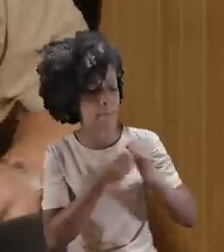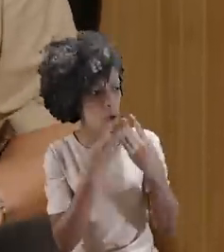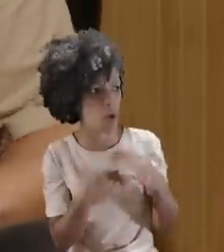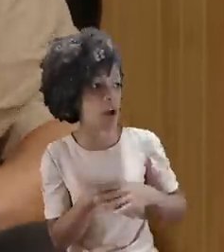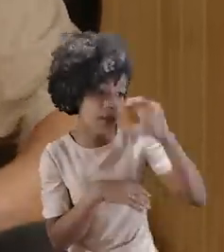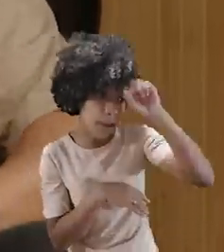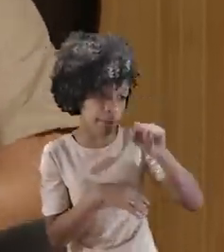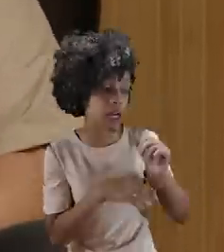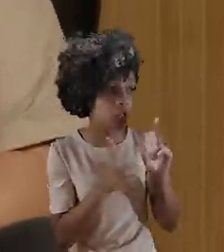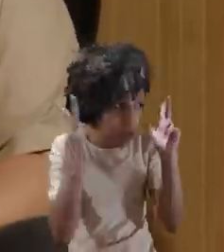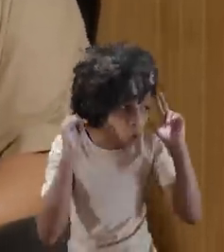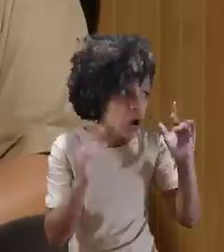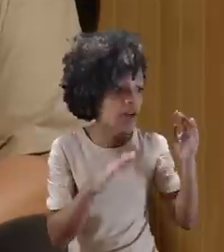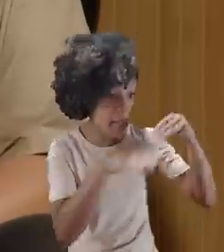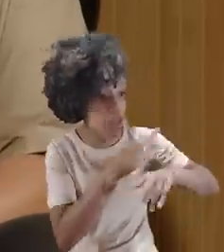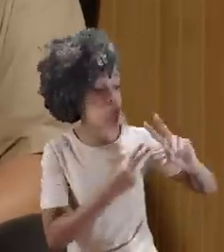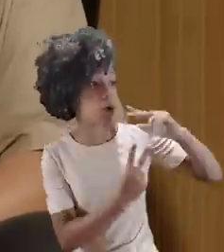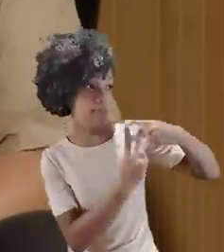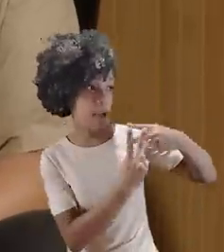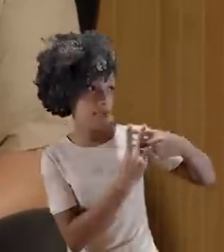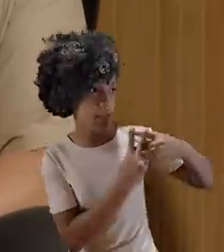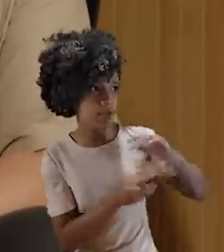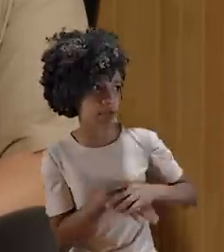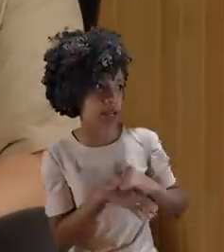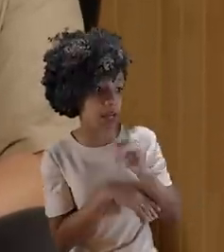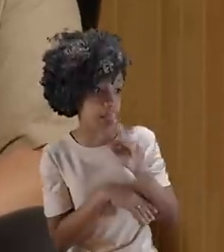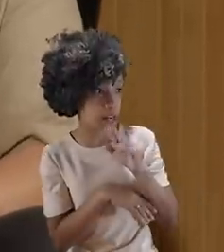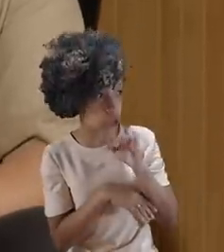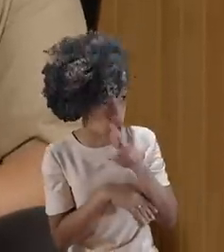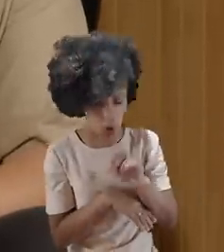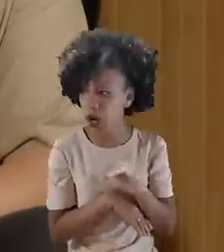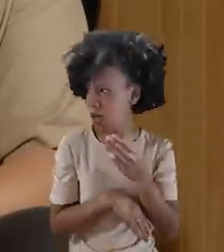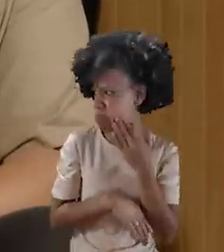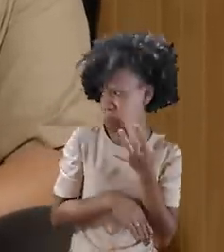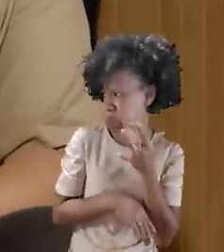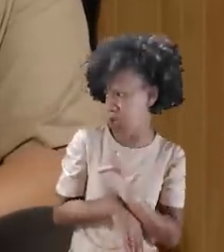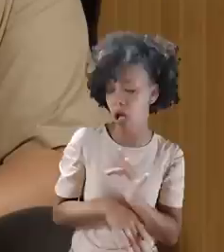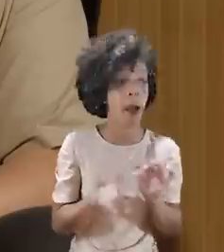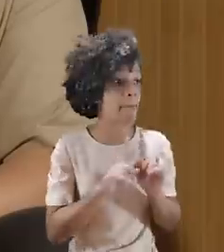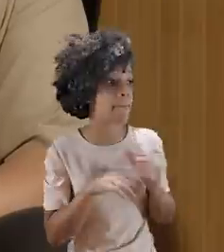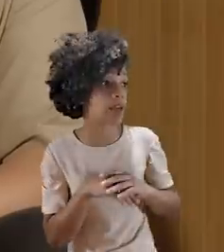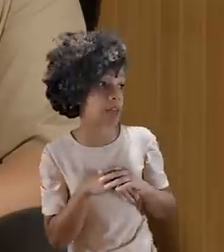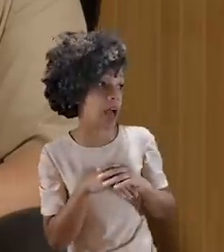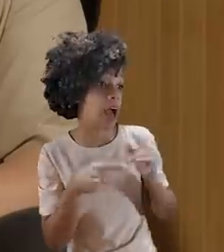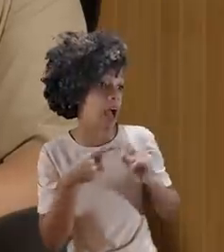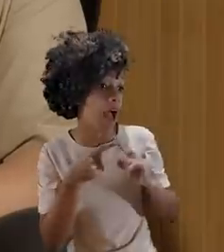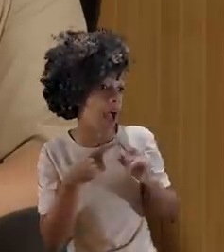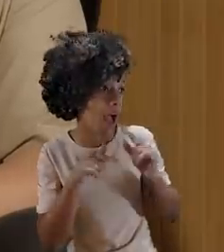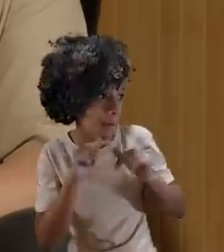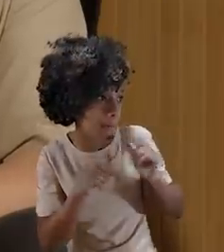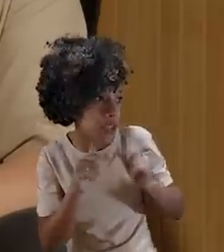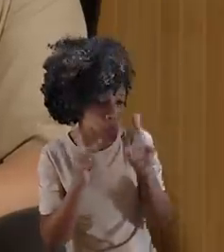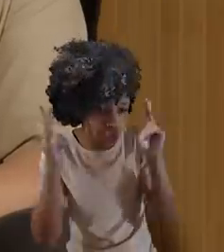aprender cortar a caderno é melhor cortar cabelo tratorzinho sabe que a tratorzinho tratorzinho você pega o aparelho de barbear tira as